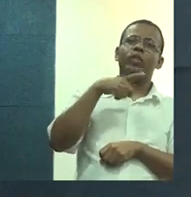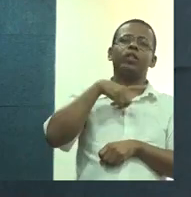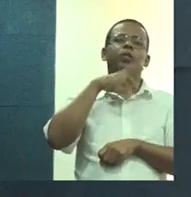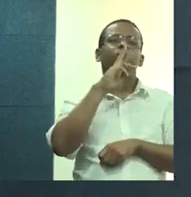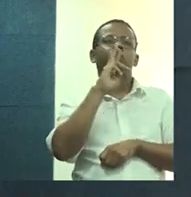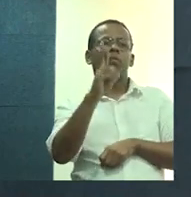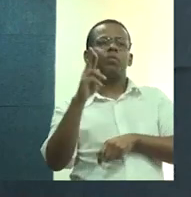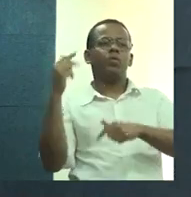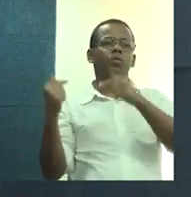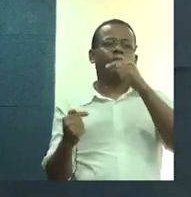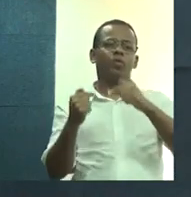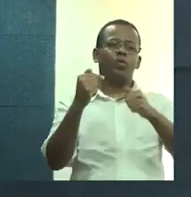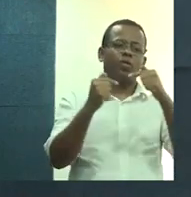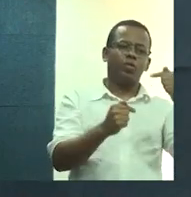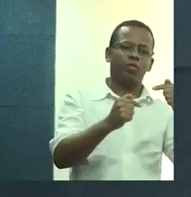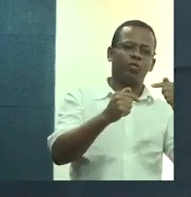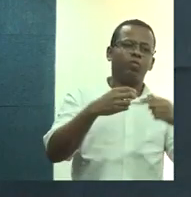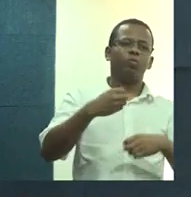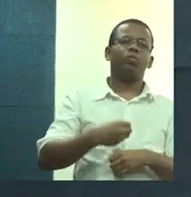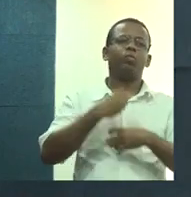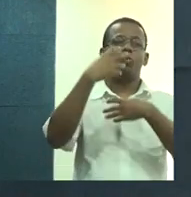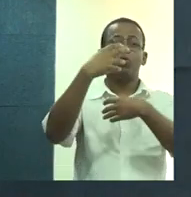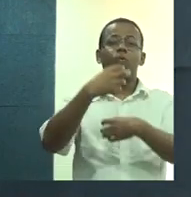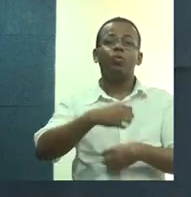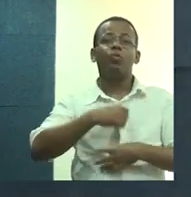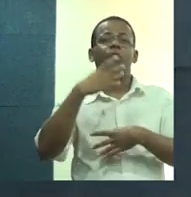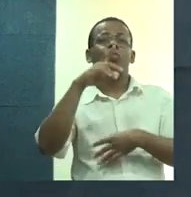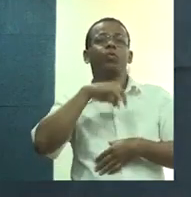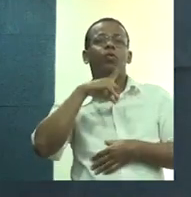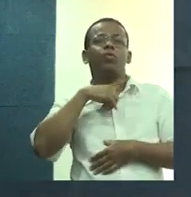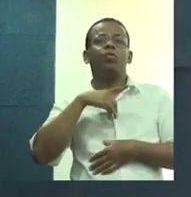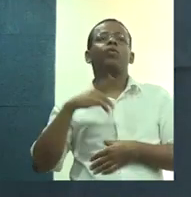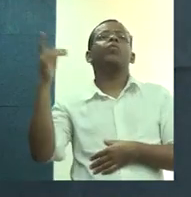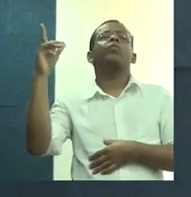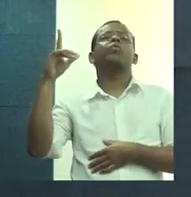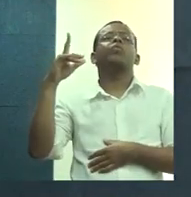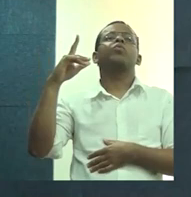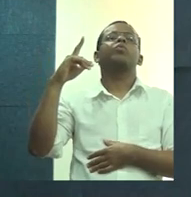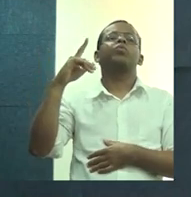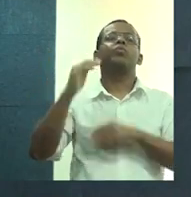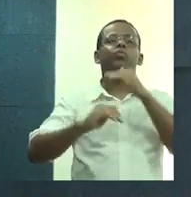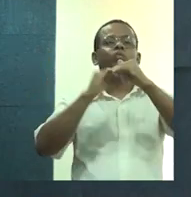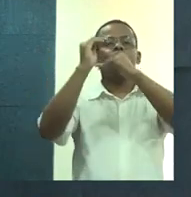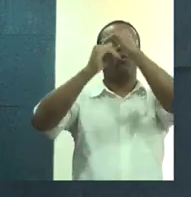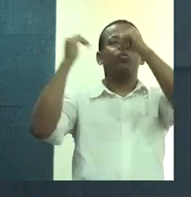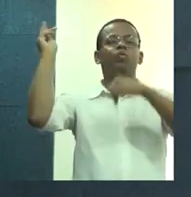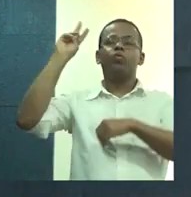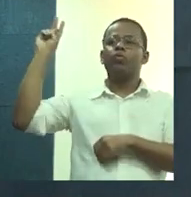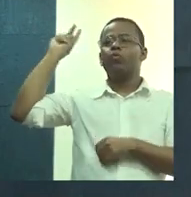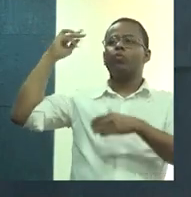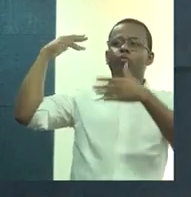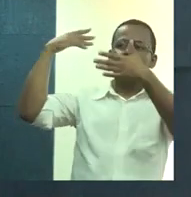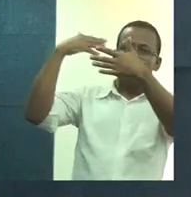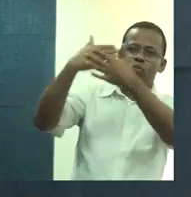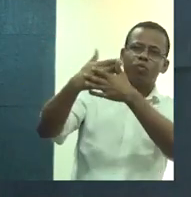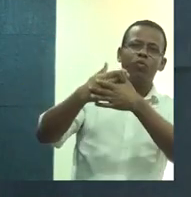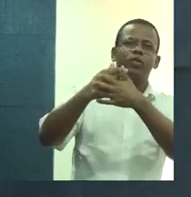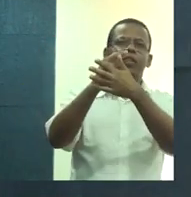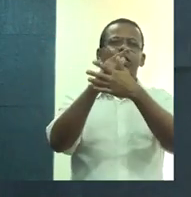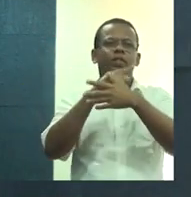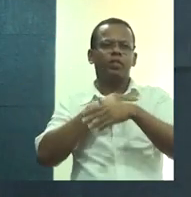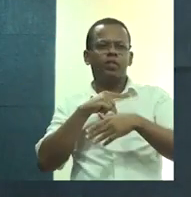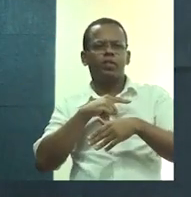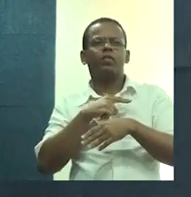do resultado da política pública que tá ali expressada a gente teve uma construção histórica aí que muitas políticas públicas vigorosas